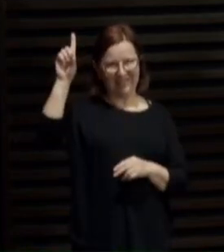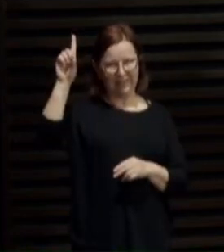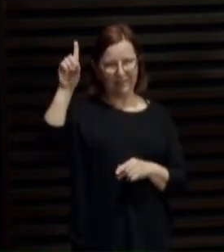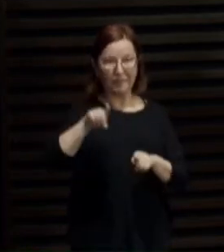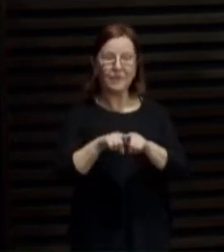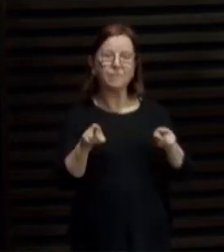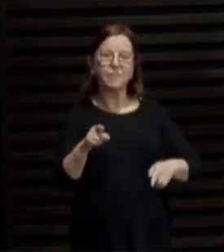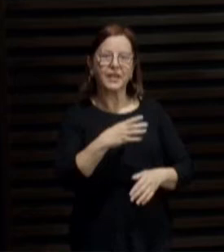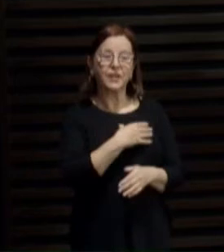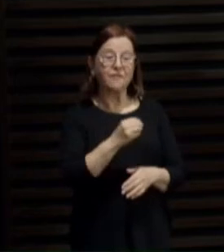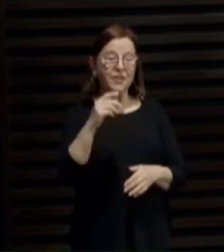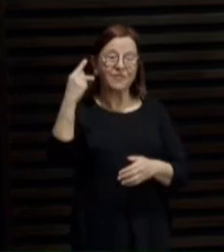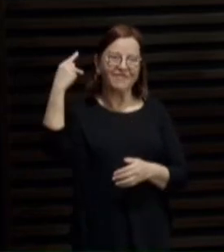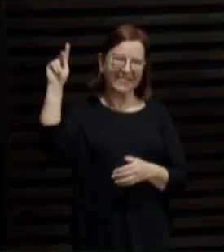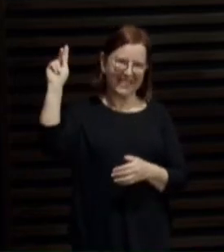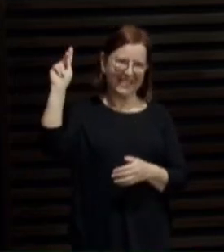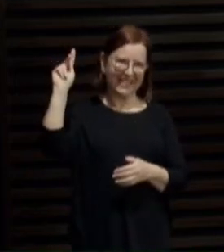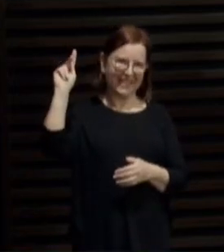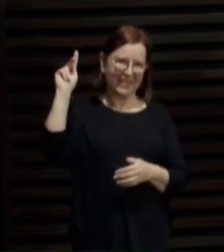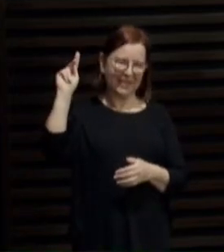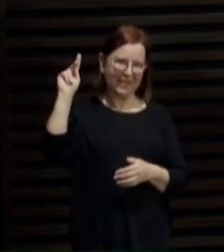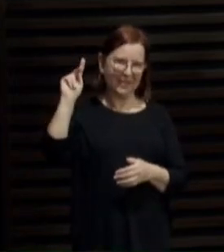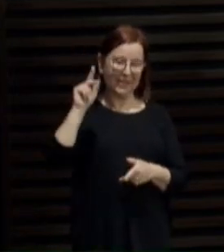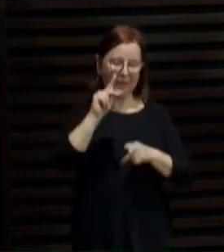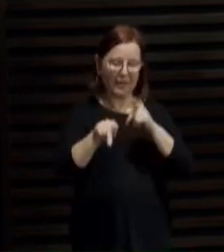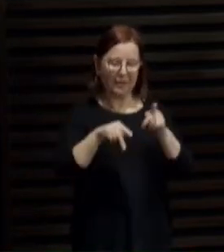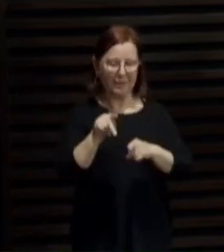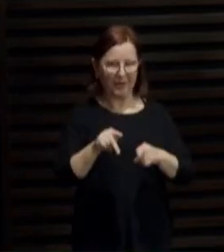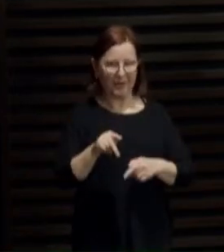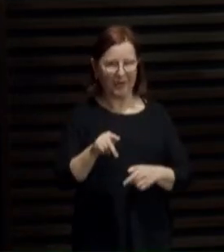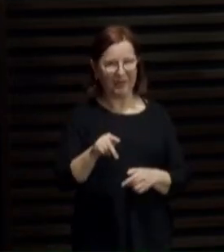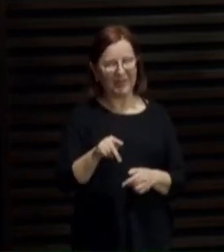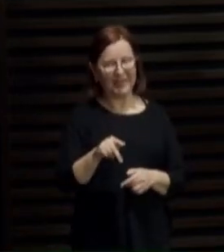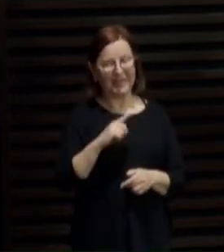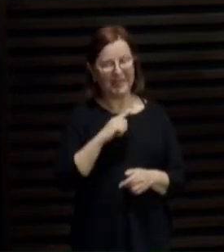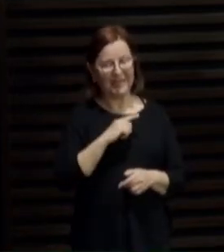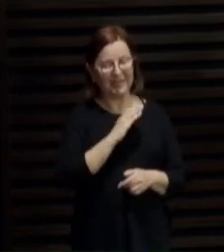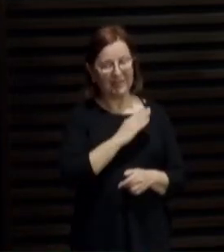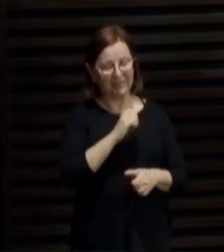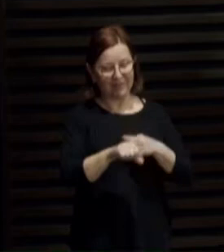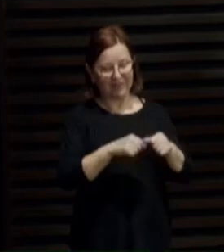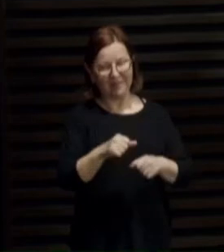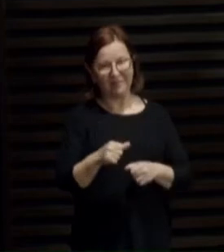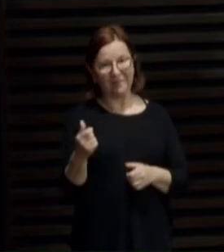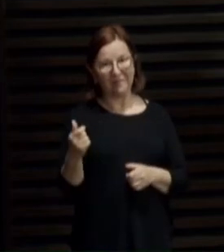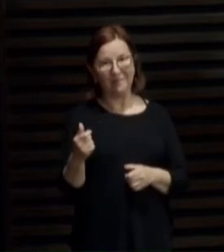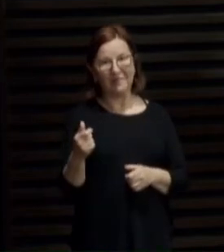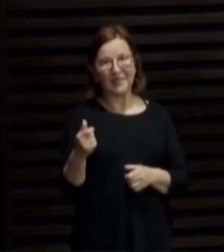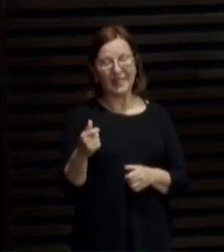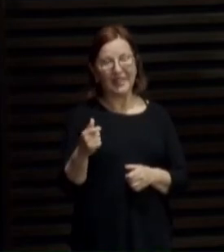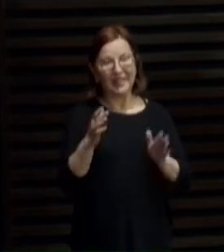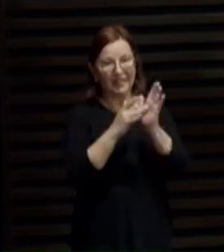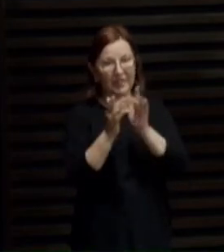os filhos dele são os regenerados. Veio para o que era seu, os